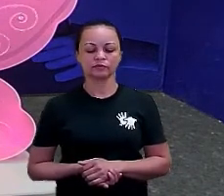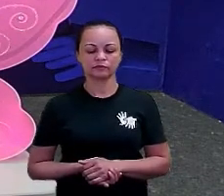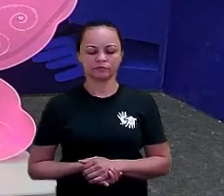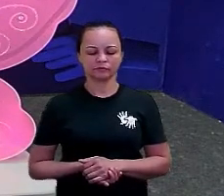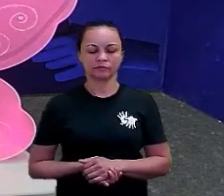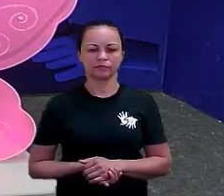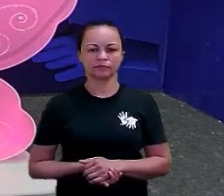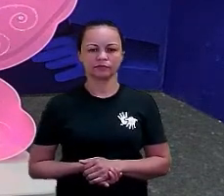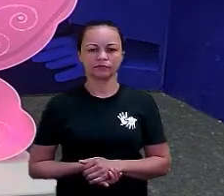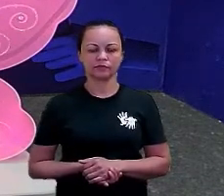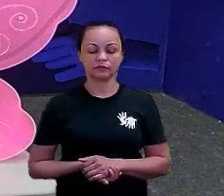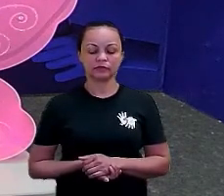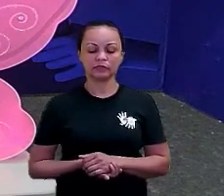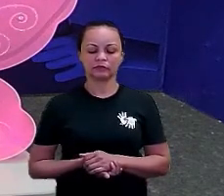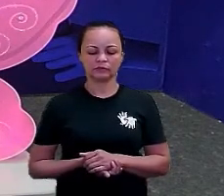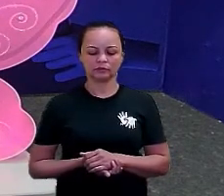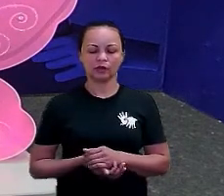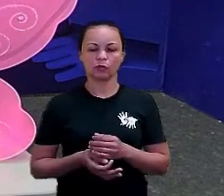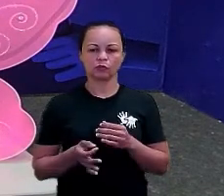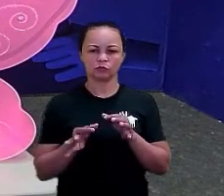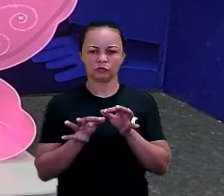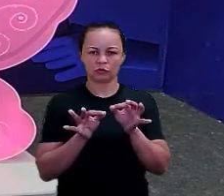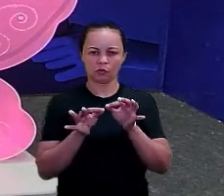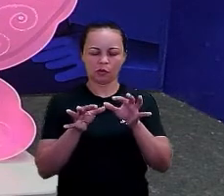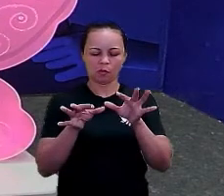Dobra ao meio, já vai dando a forma.